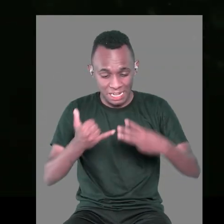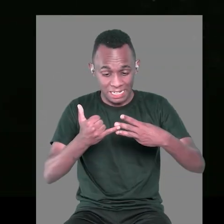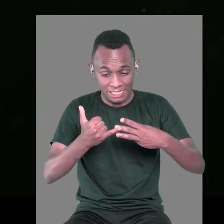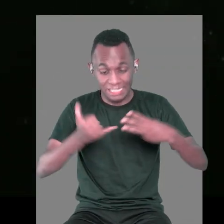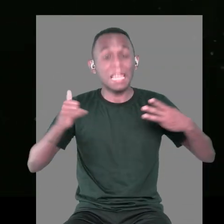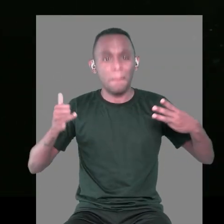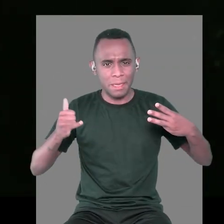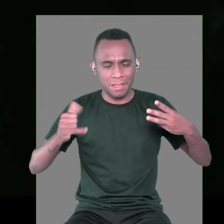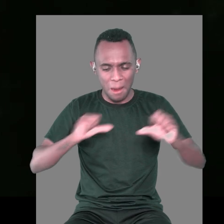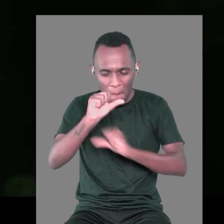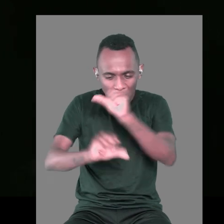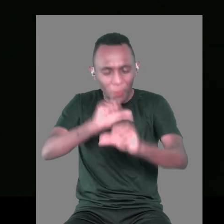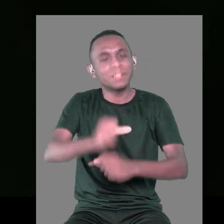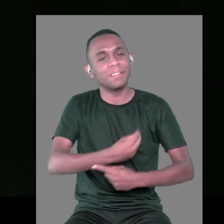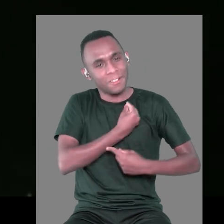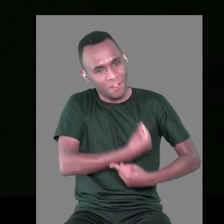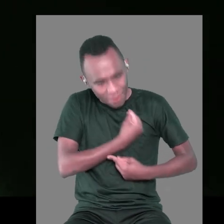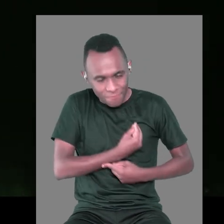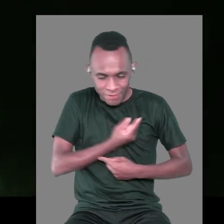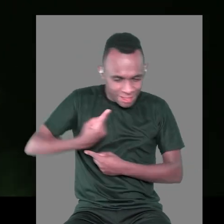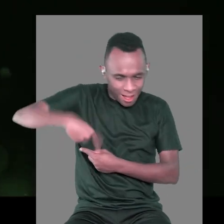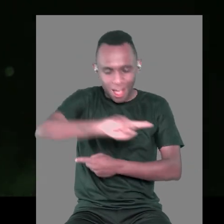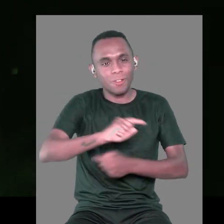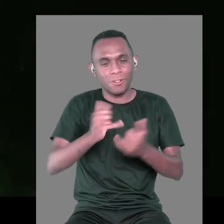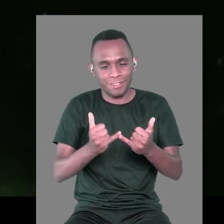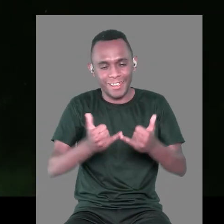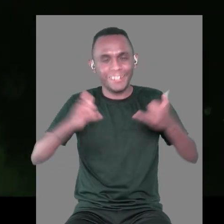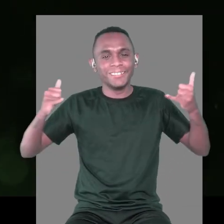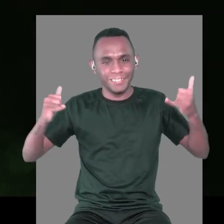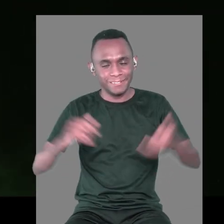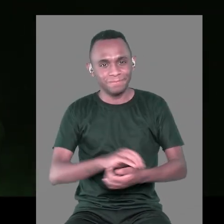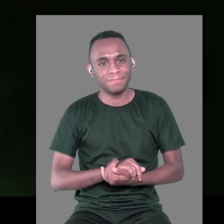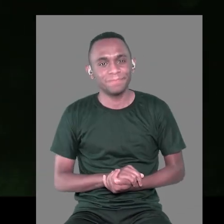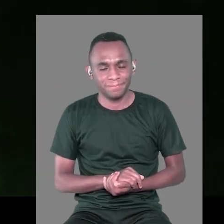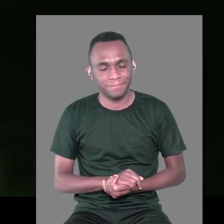CEMIG, transformando vidas com a nossa energia.